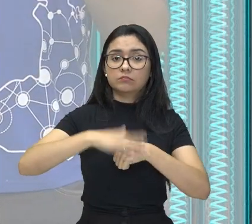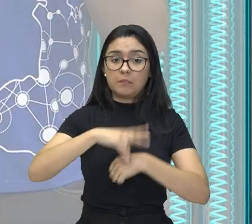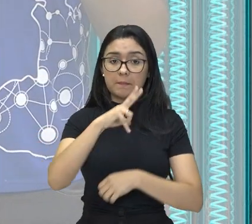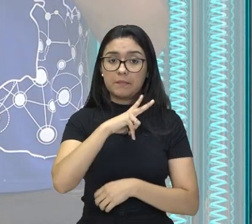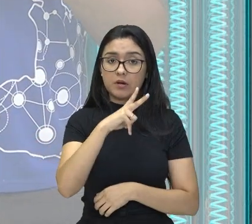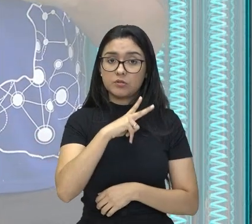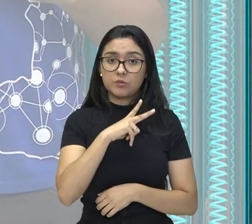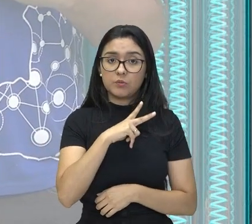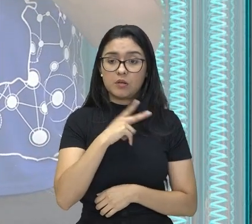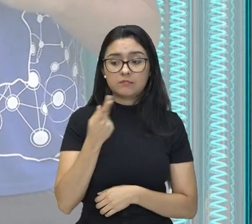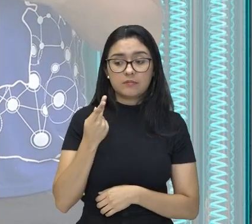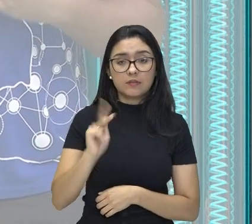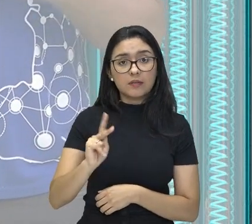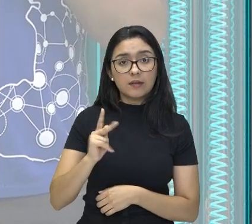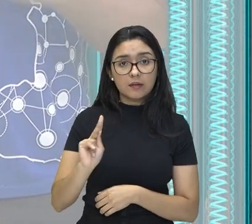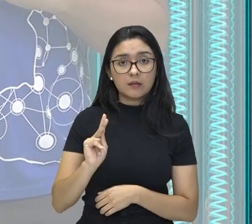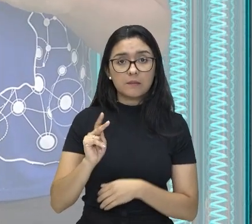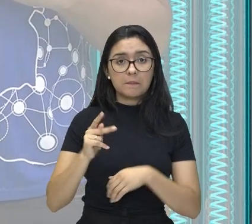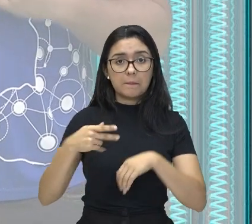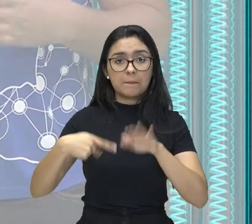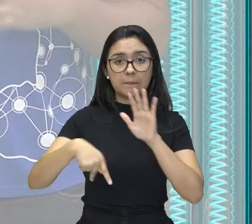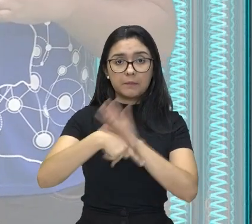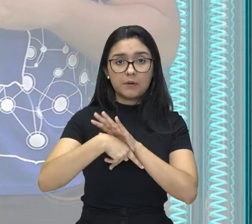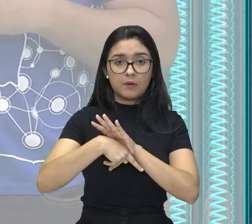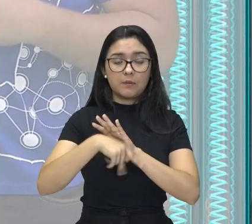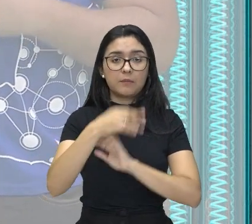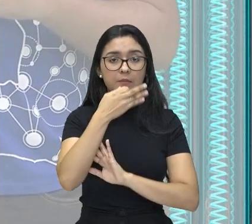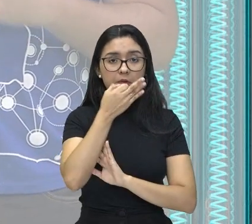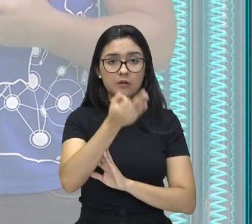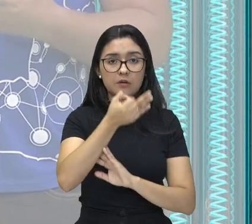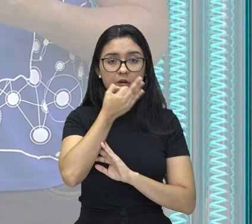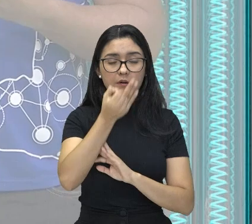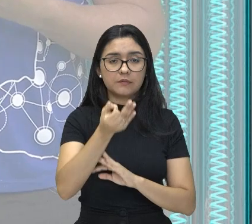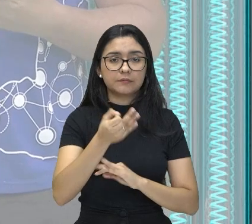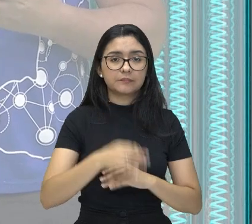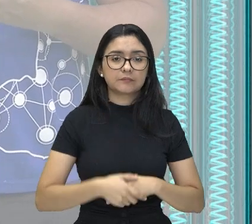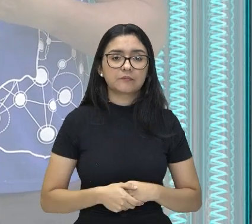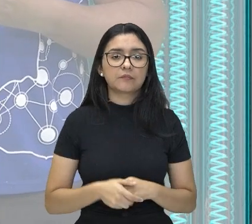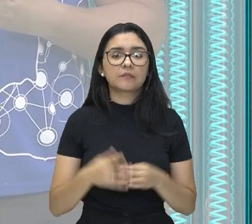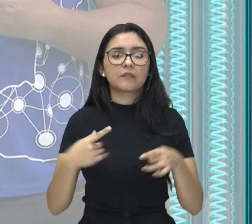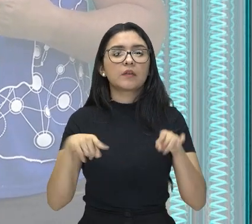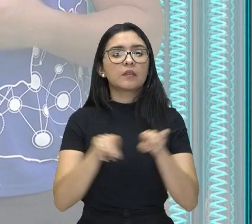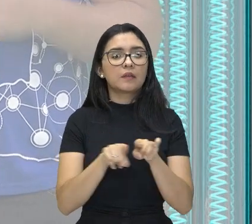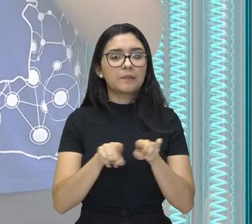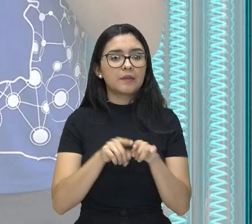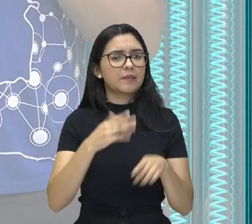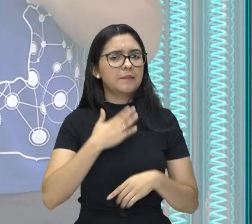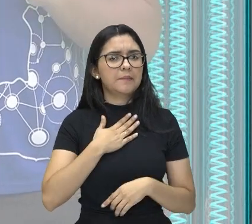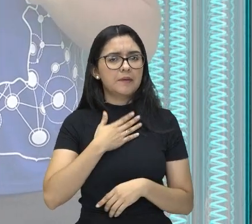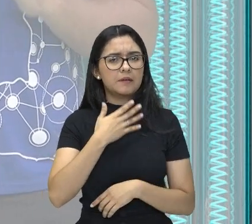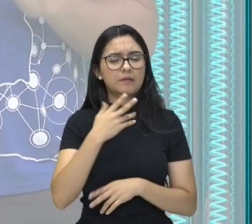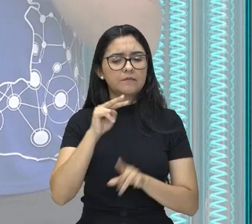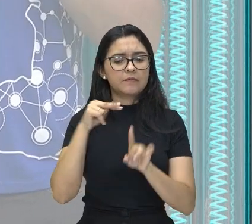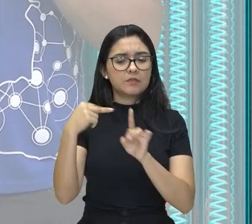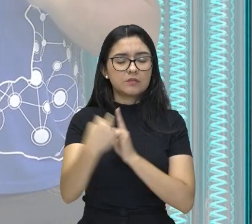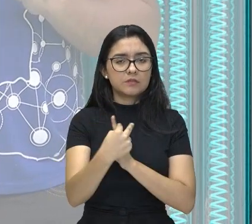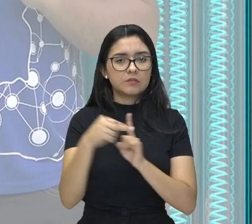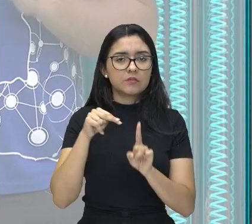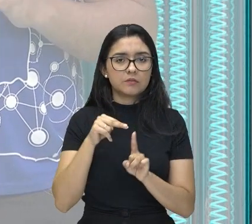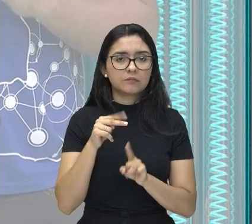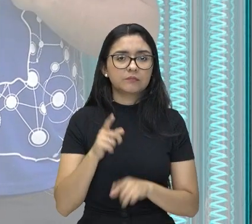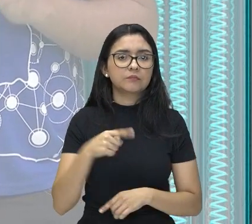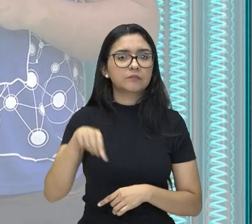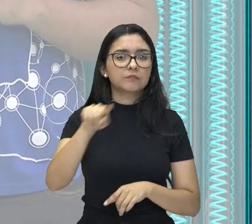é algo que parte dele, certo? E observem que, ao dizer na minha visão, você